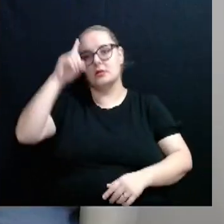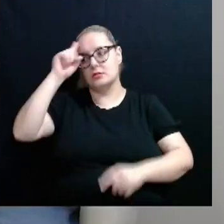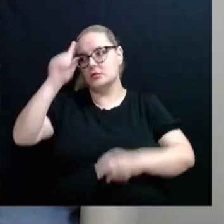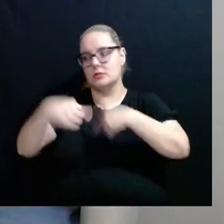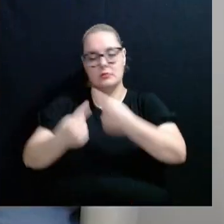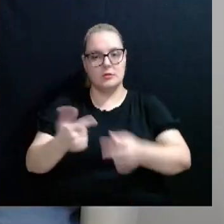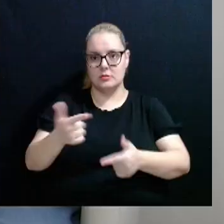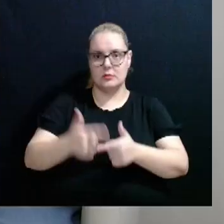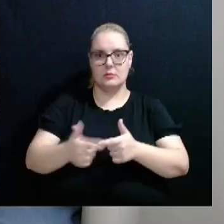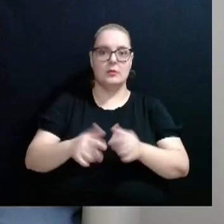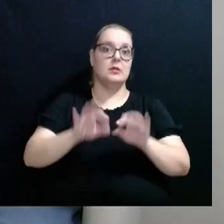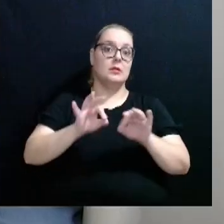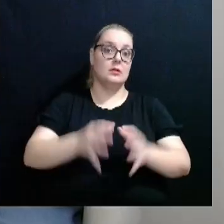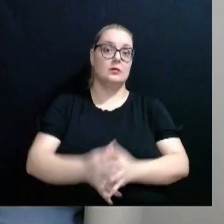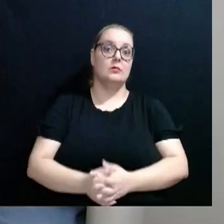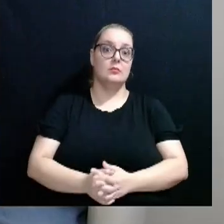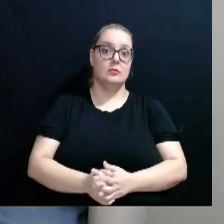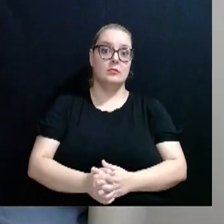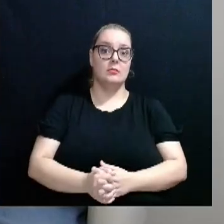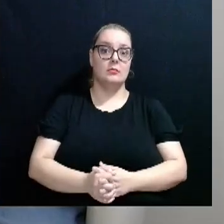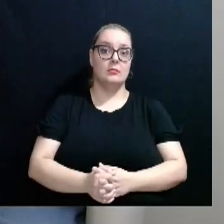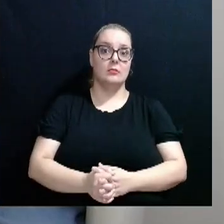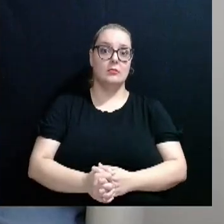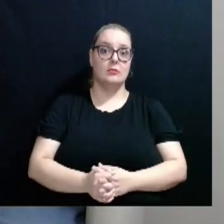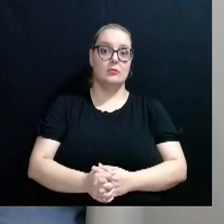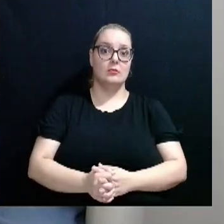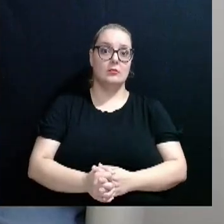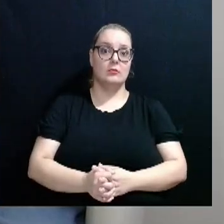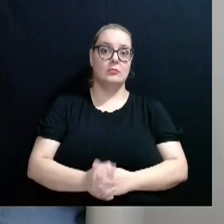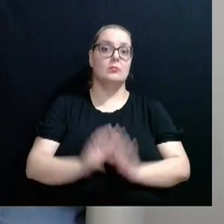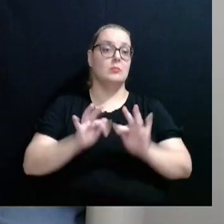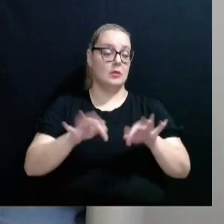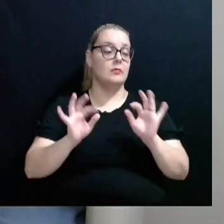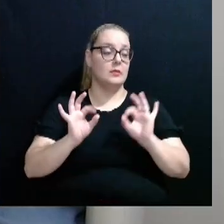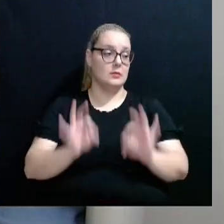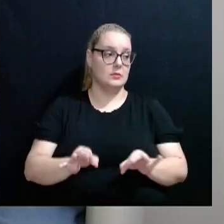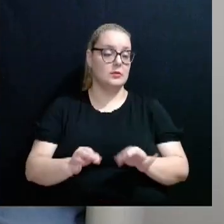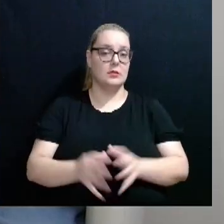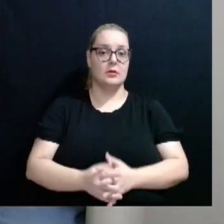então. Então, agora para finalizar realmente a